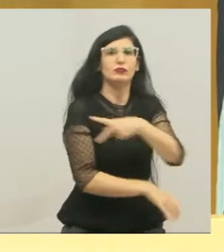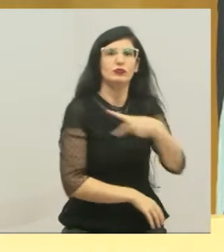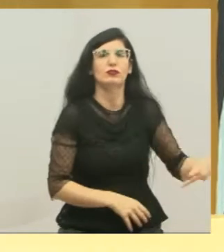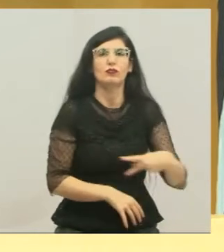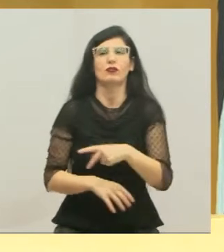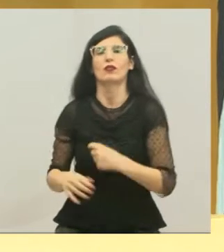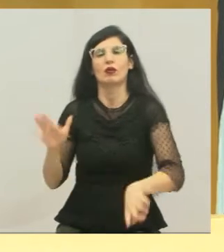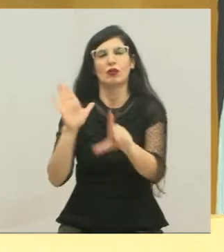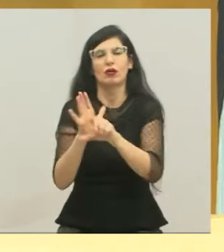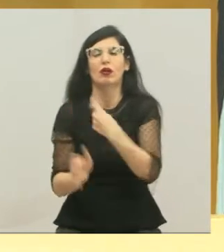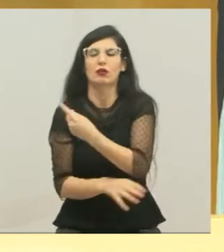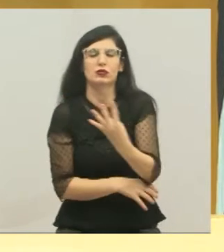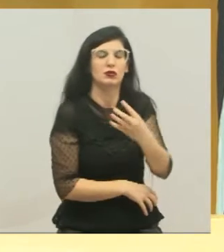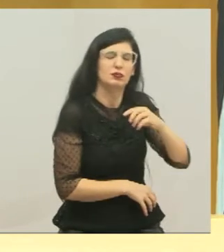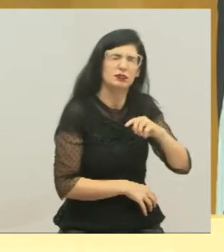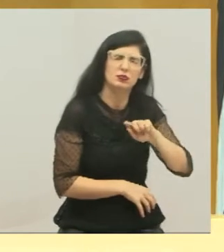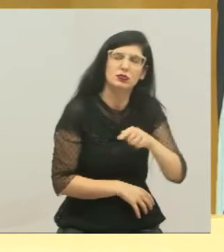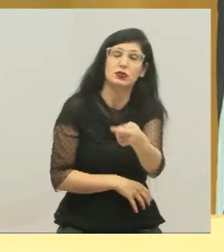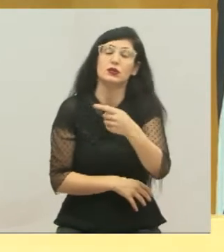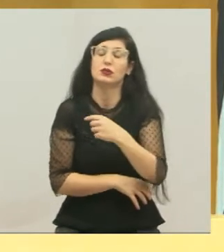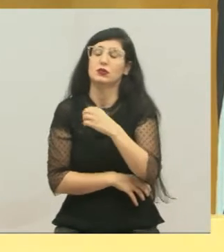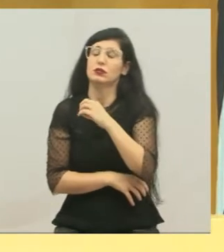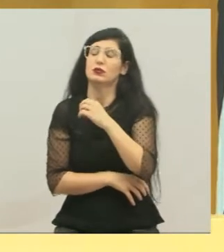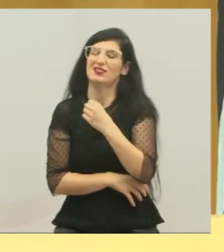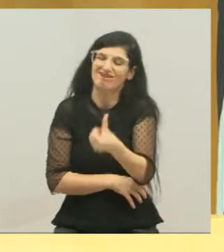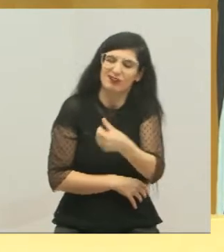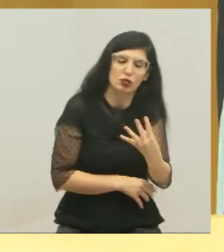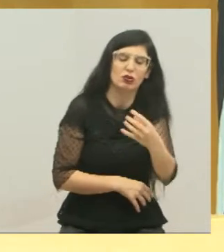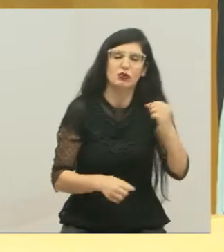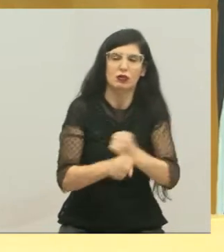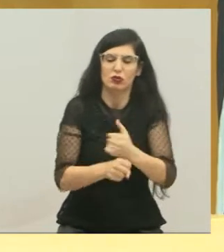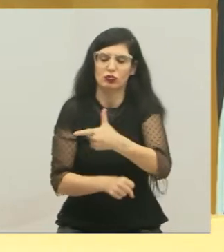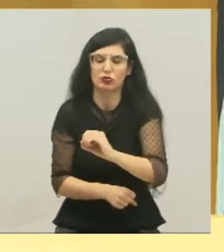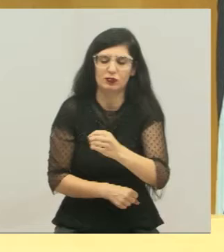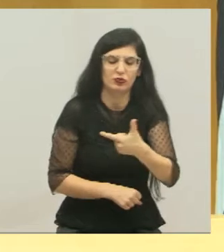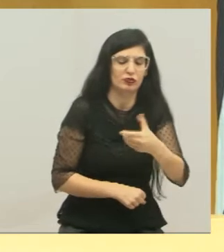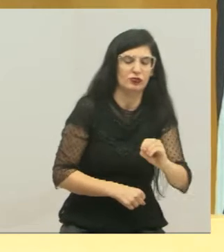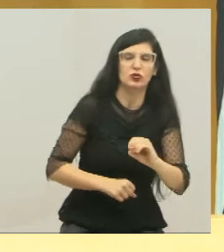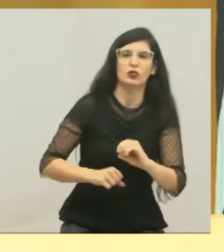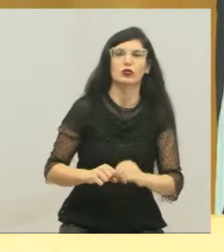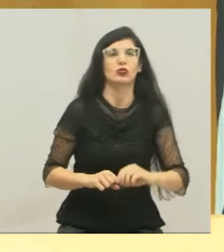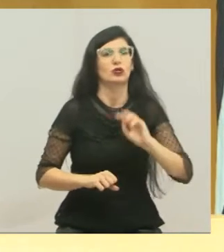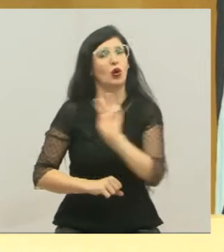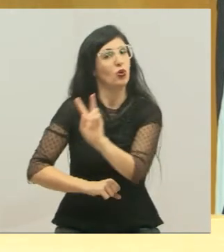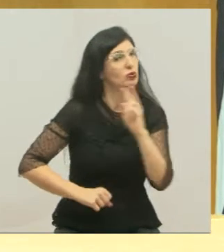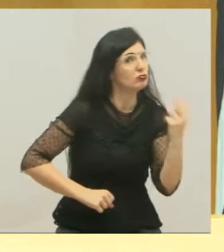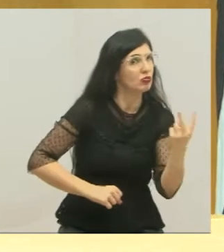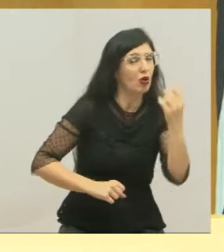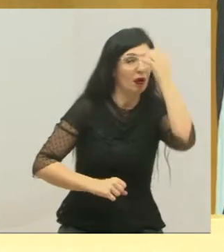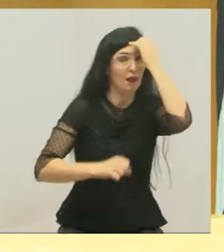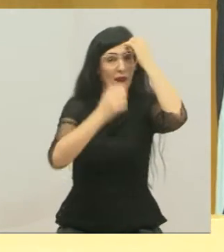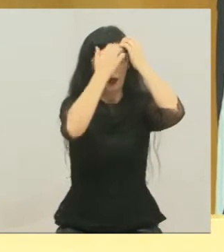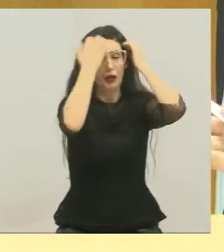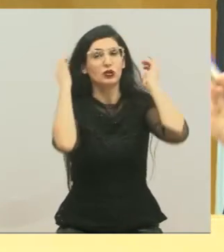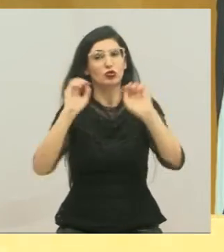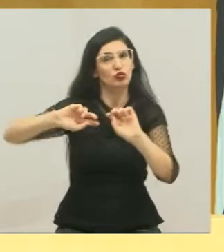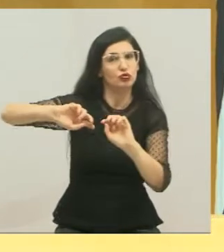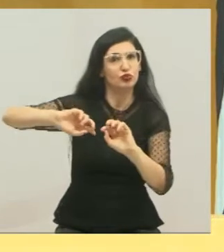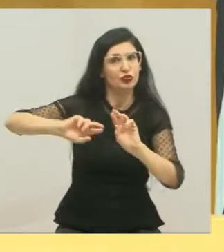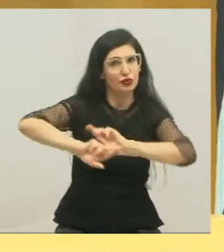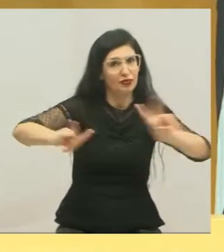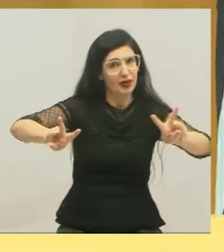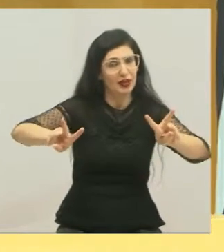lei 14064 de setembro de 2020 né aonde Altera a lei de proteção aos animais mas